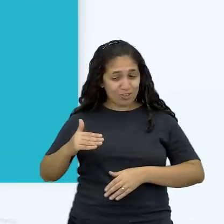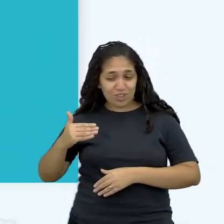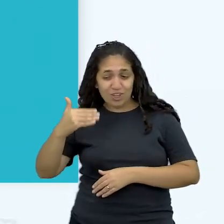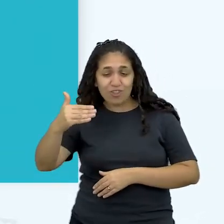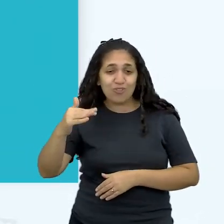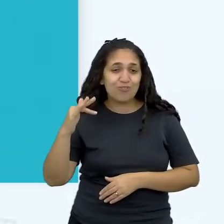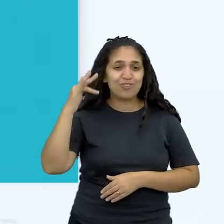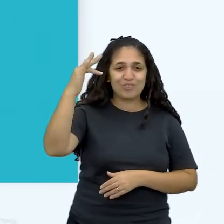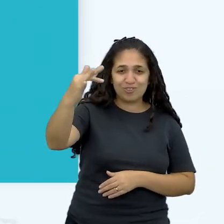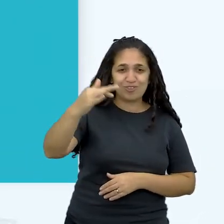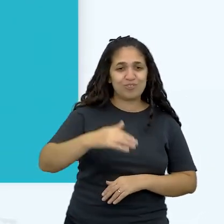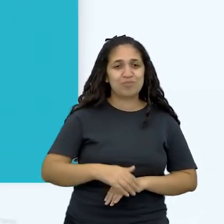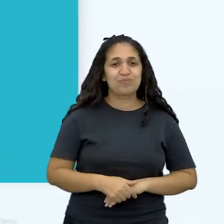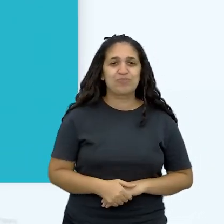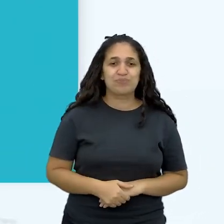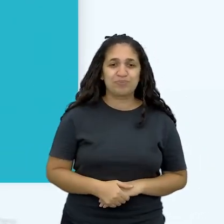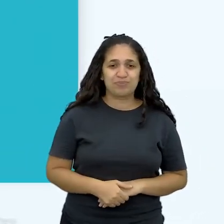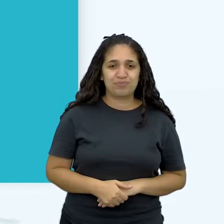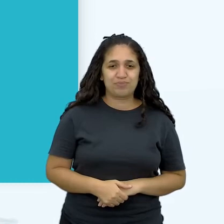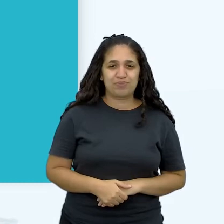futuro.